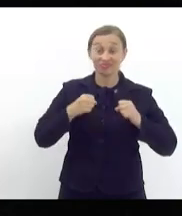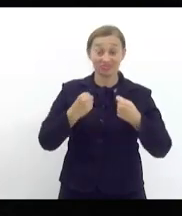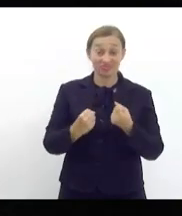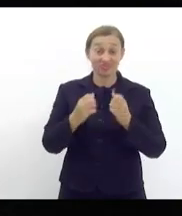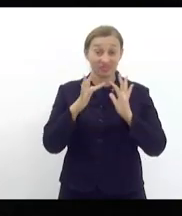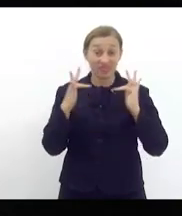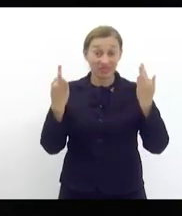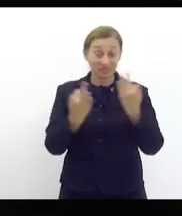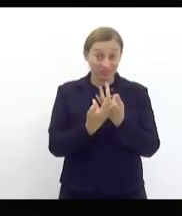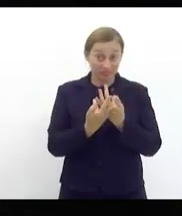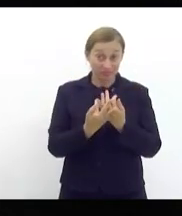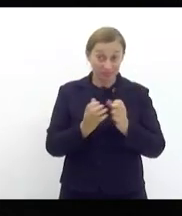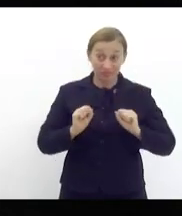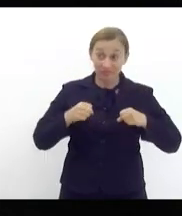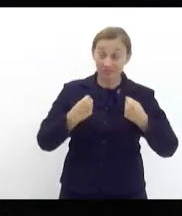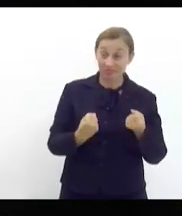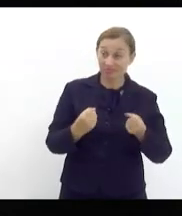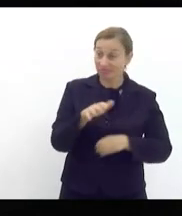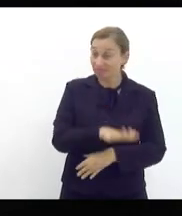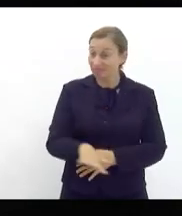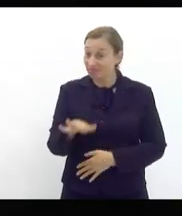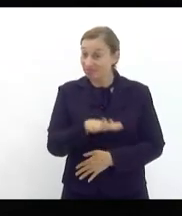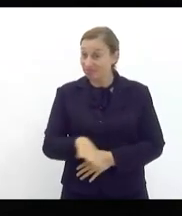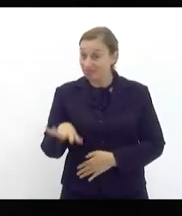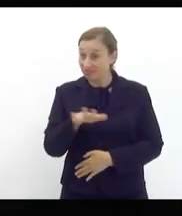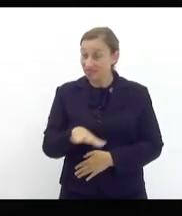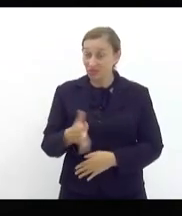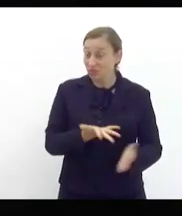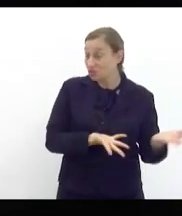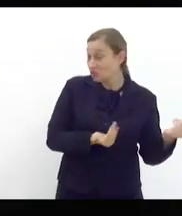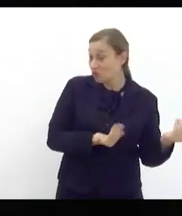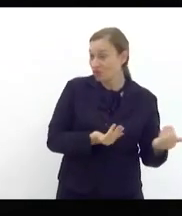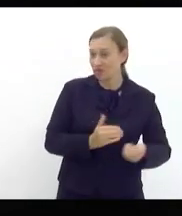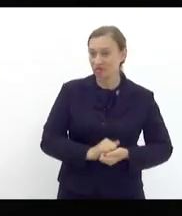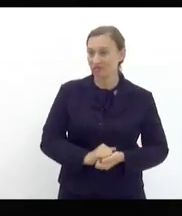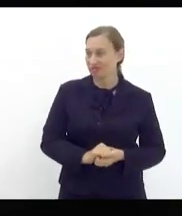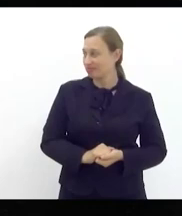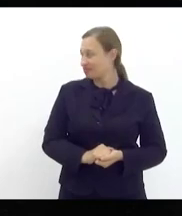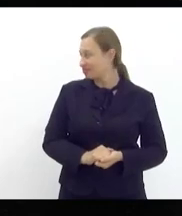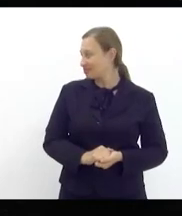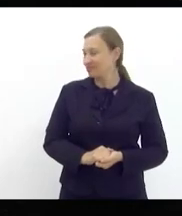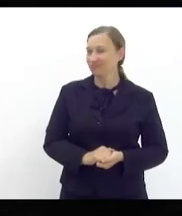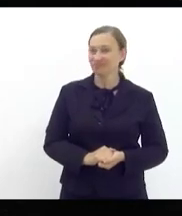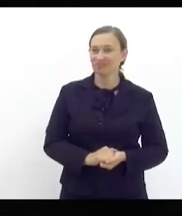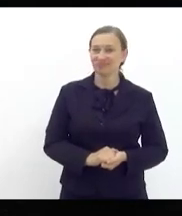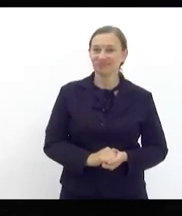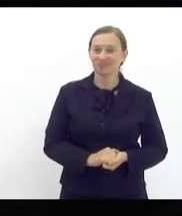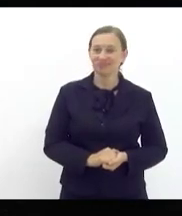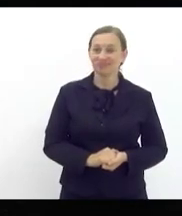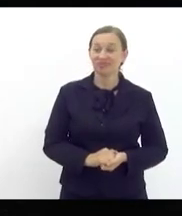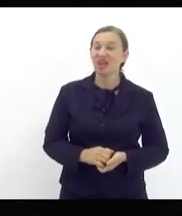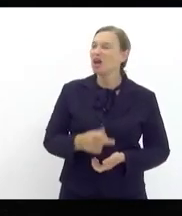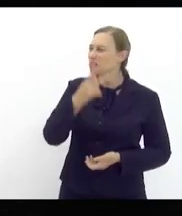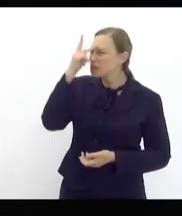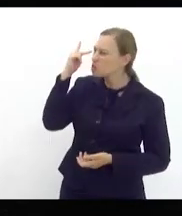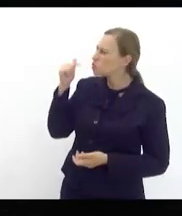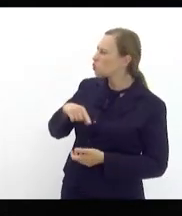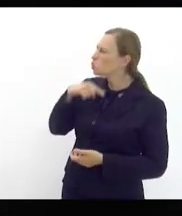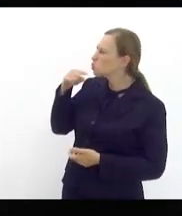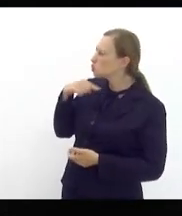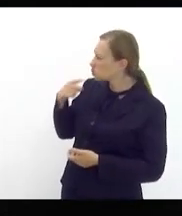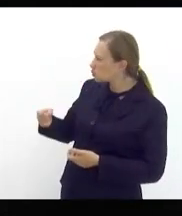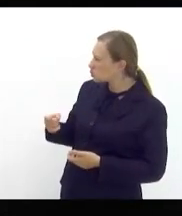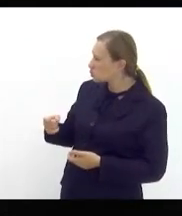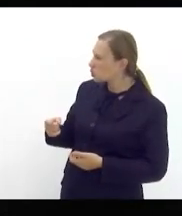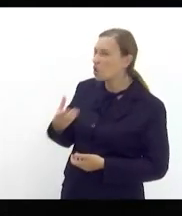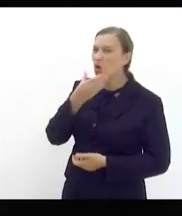famílias as defesas das crianças as defesas dos jovens alguém aqui duvida que um